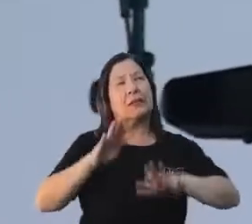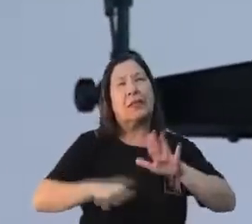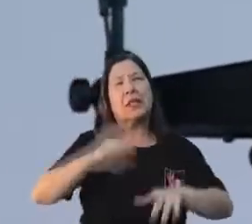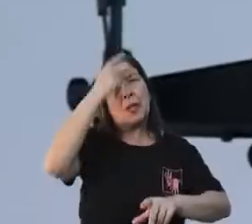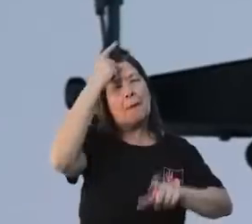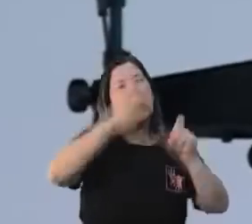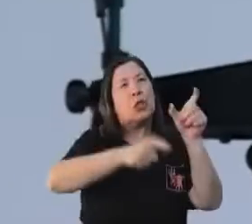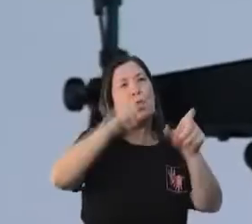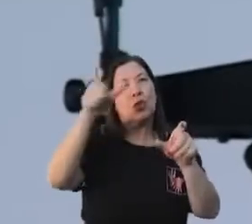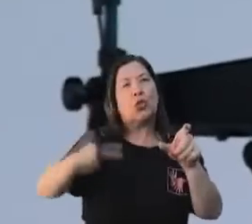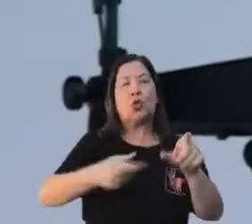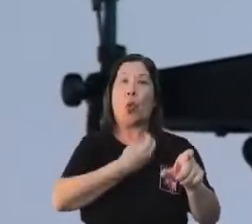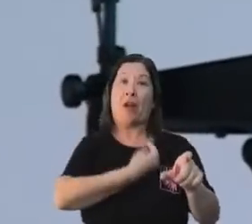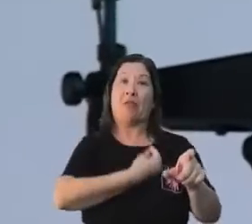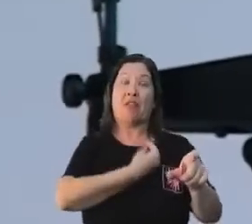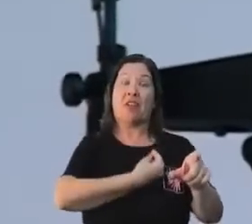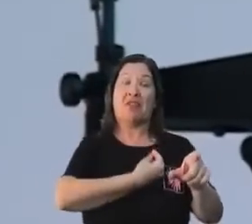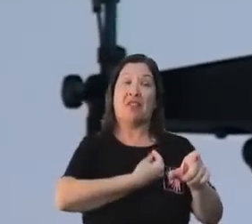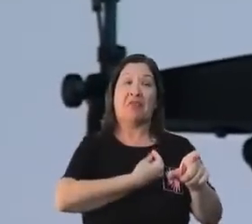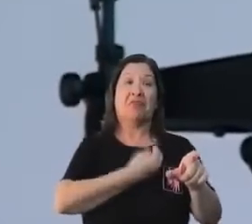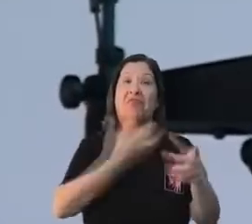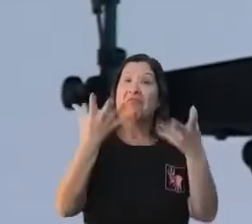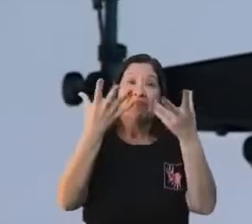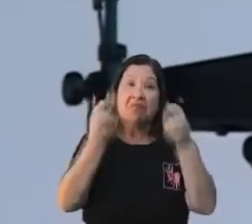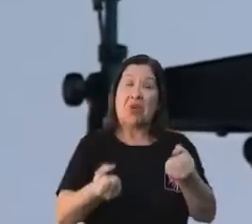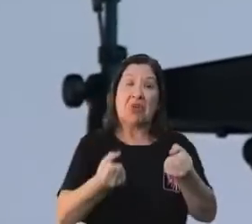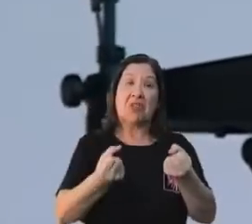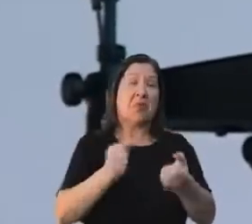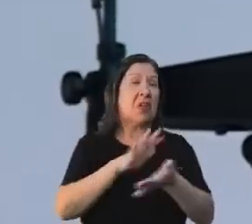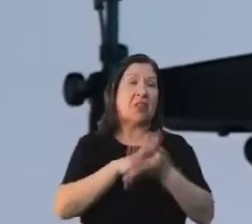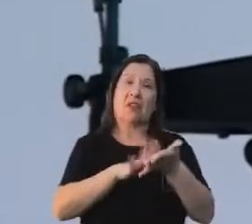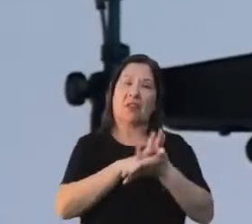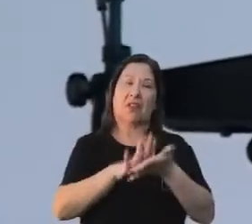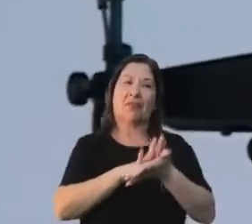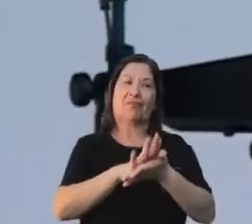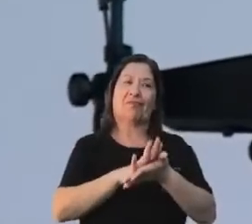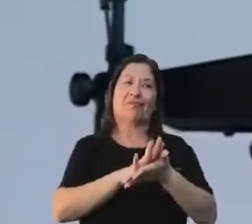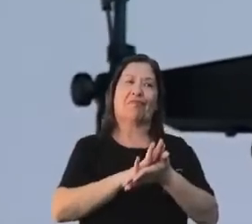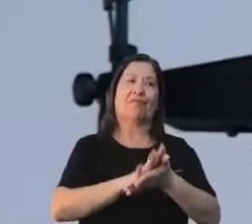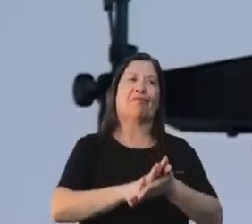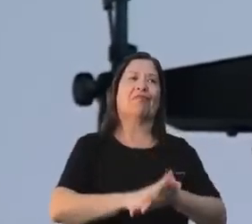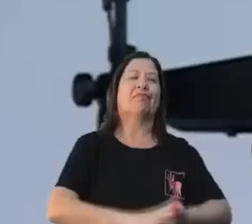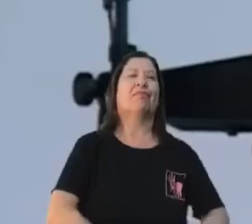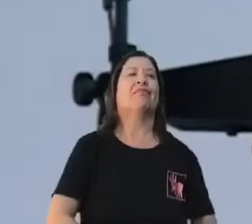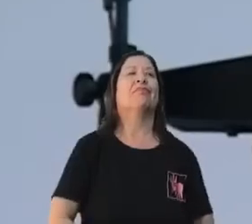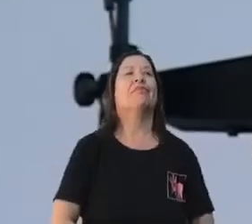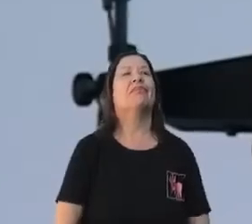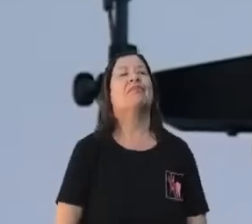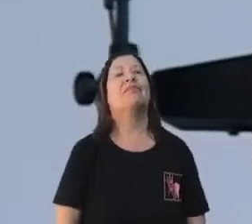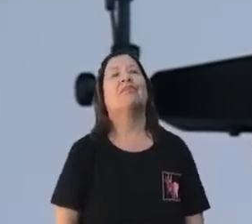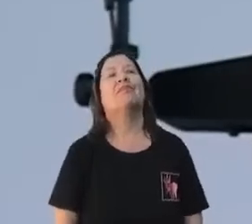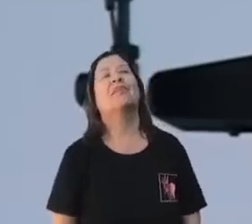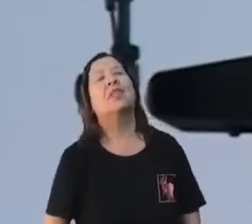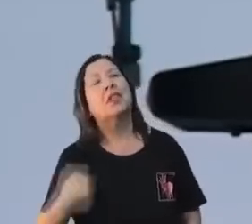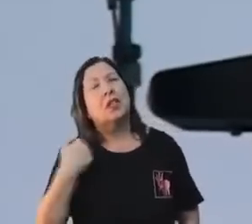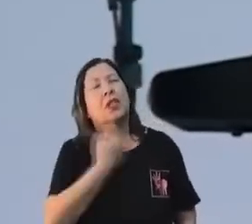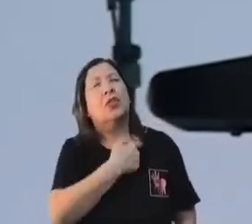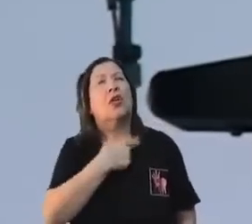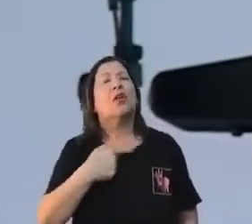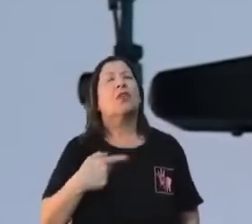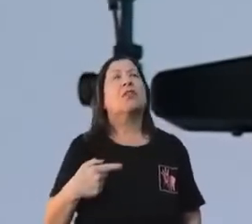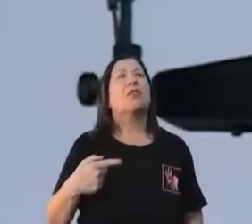Mas sabe por que que os mortos recebem mais flores que os vivos? É porque a voz do remorso é mais forte do que a voz da